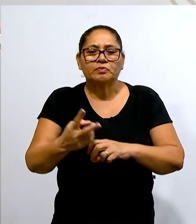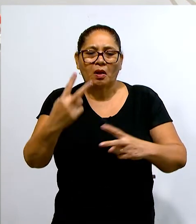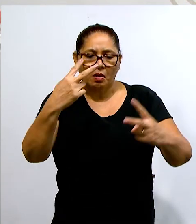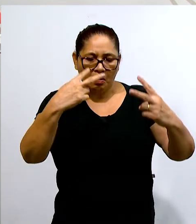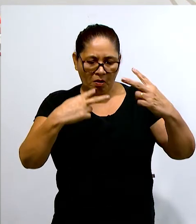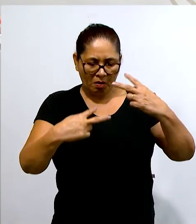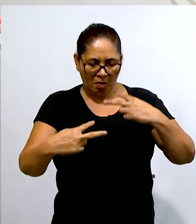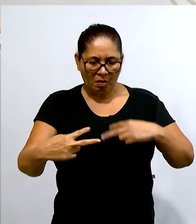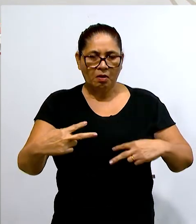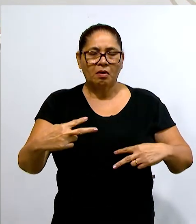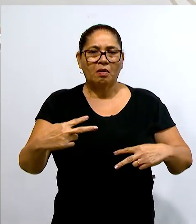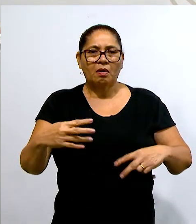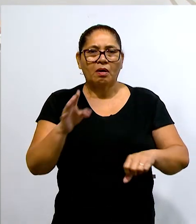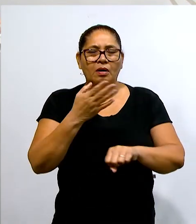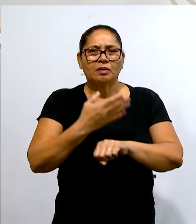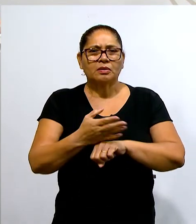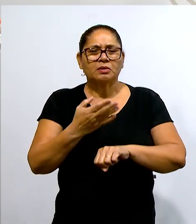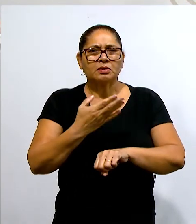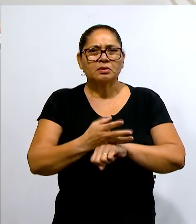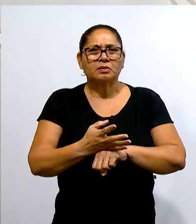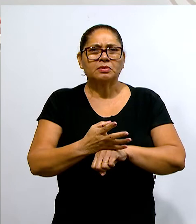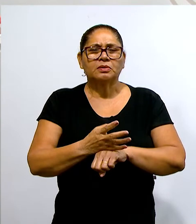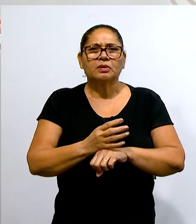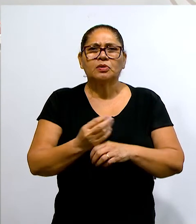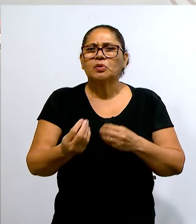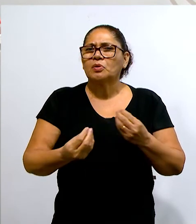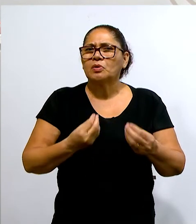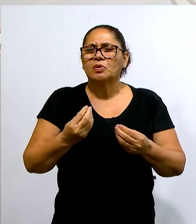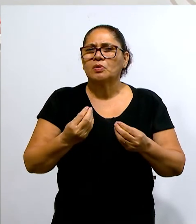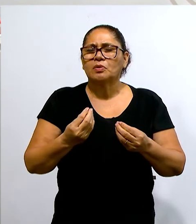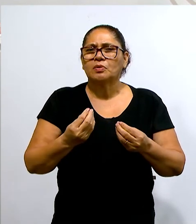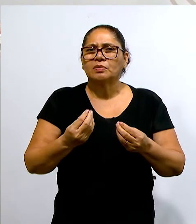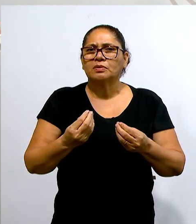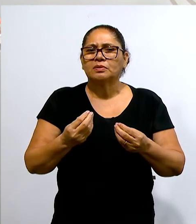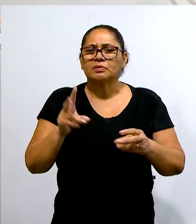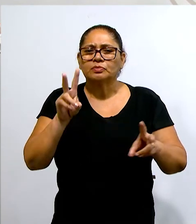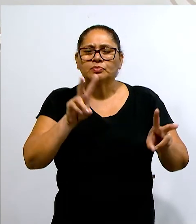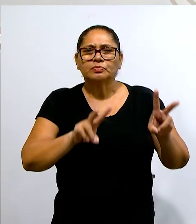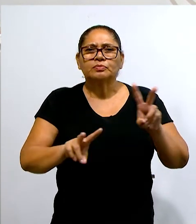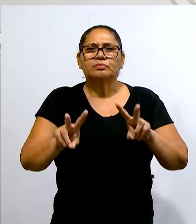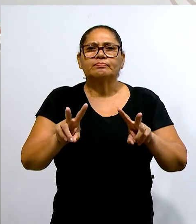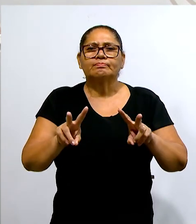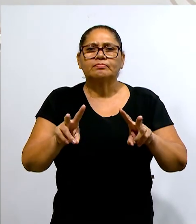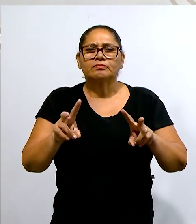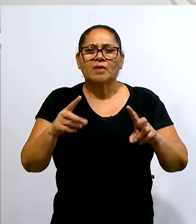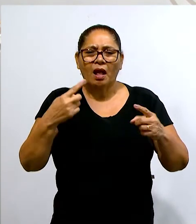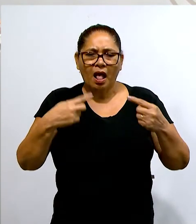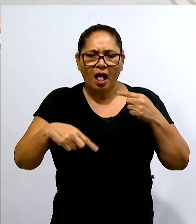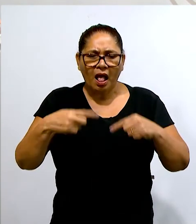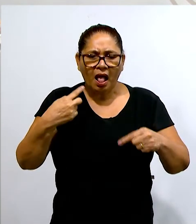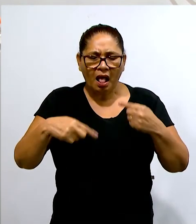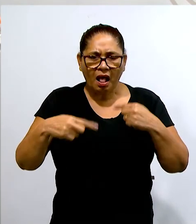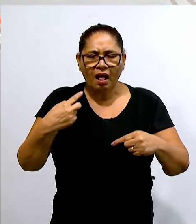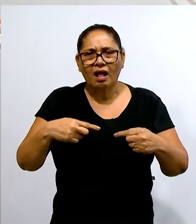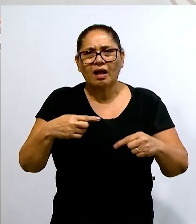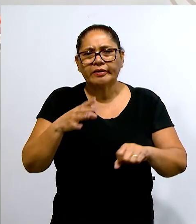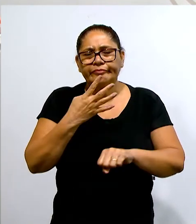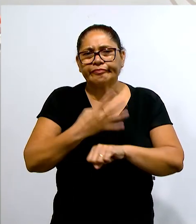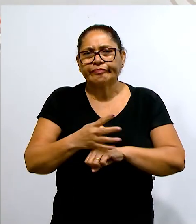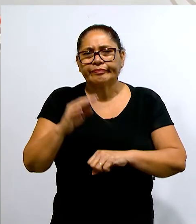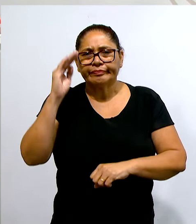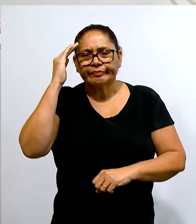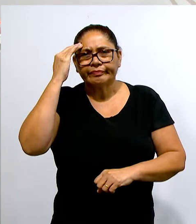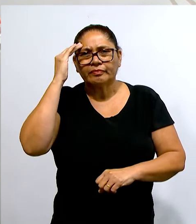se distanciar da sua prática e olhar, não como a pessoa que está envolvida, mas se olhar criticamente sobre aquela prática e tentar